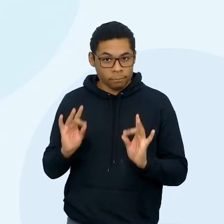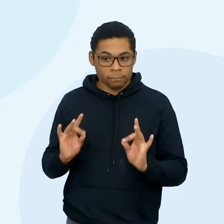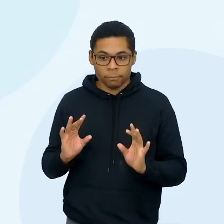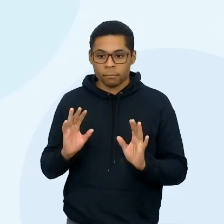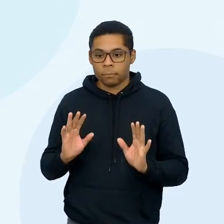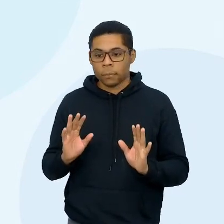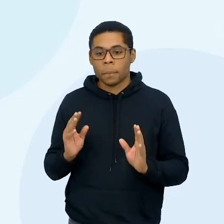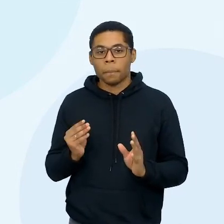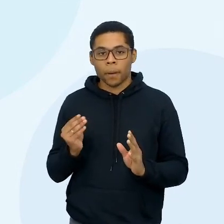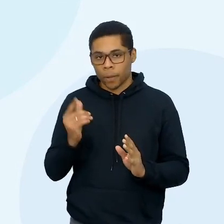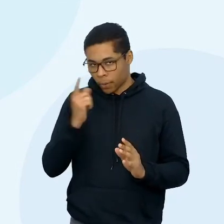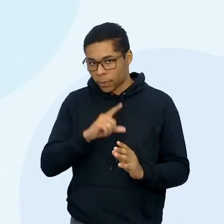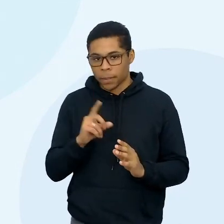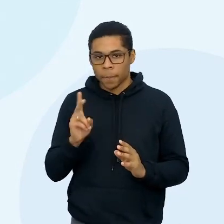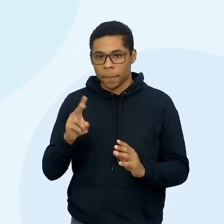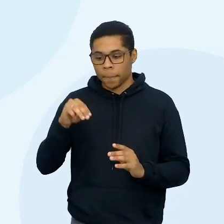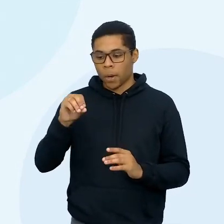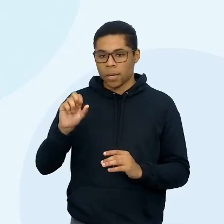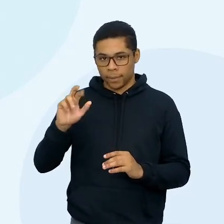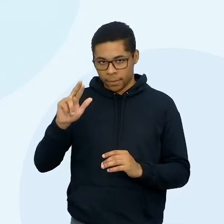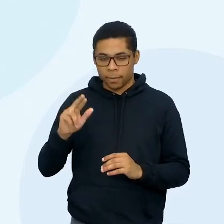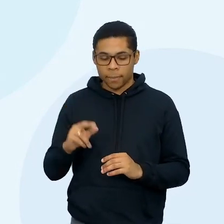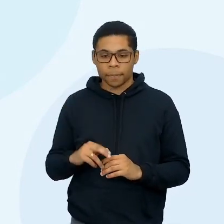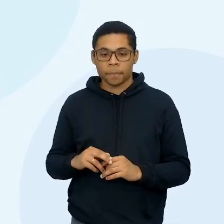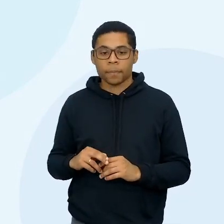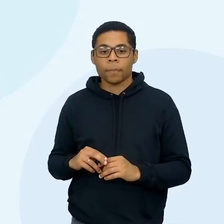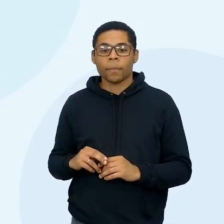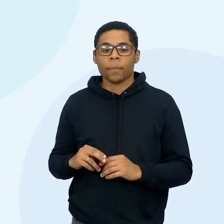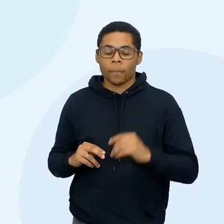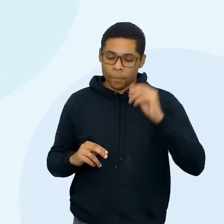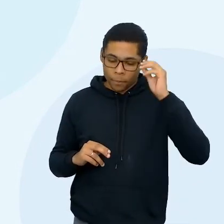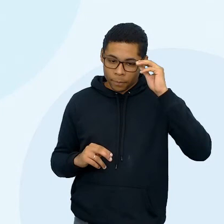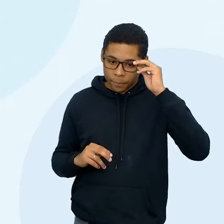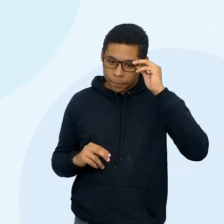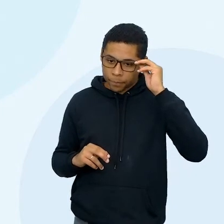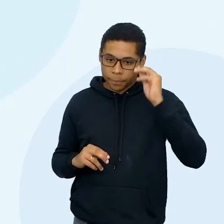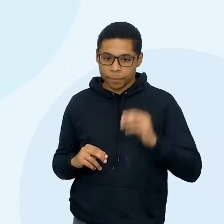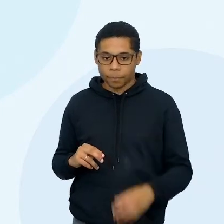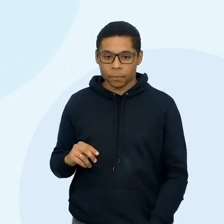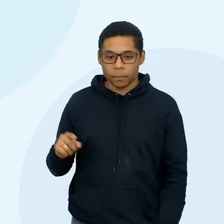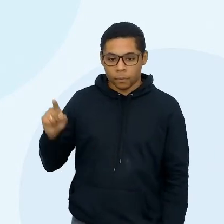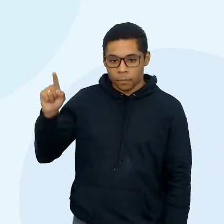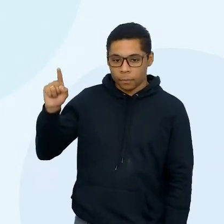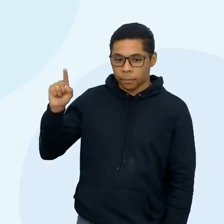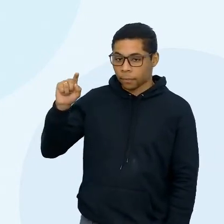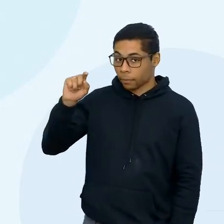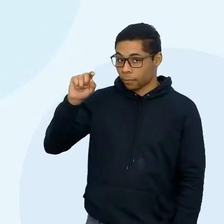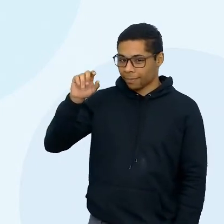realidade, fazer a lâmpada de Moser. Essa escala aqui, então, ó,